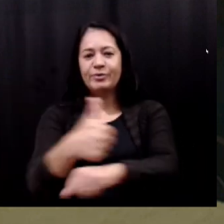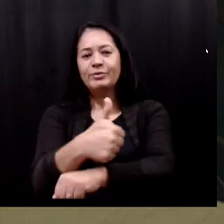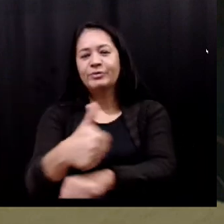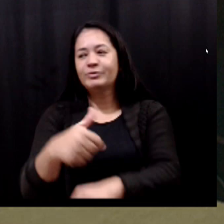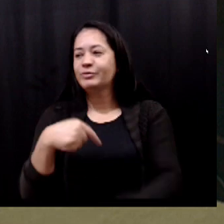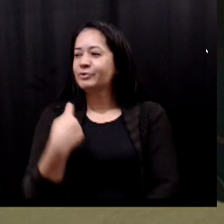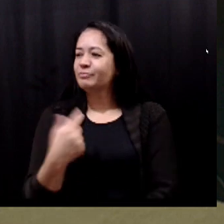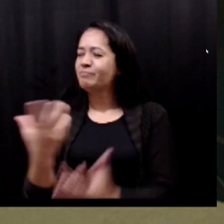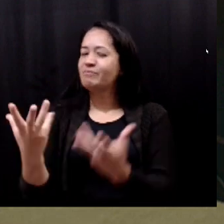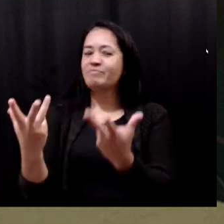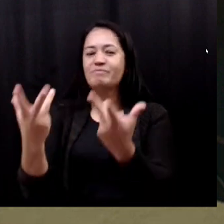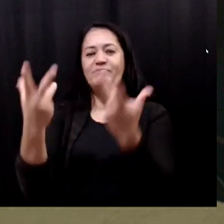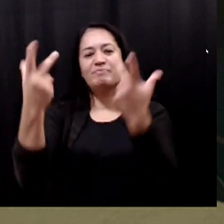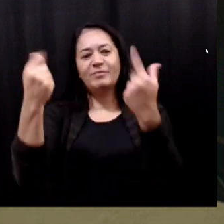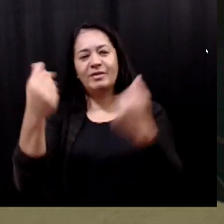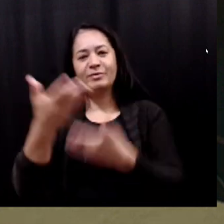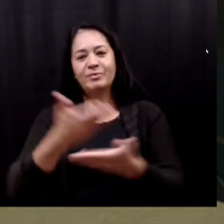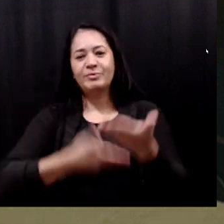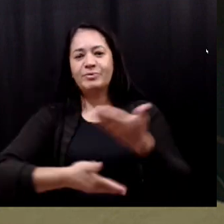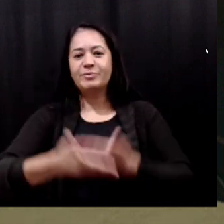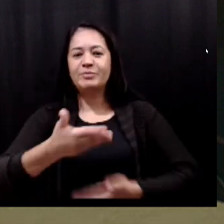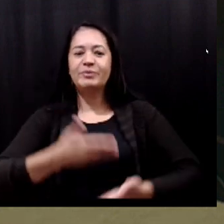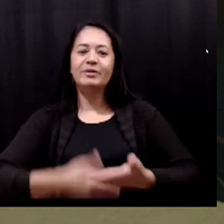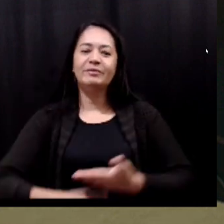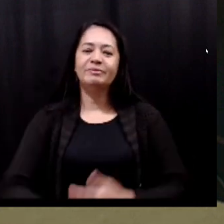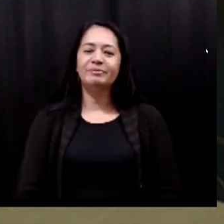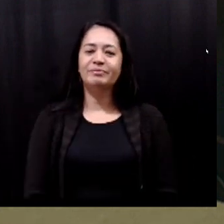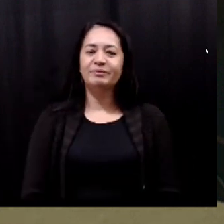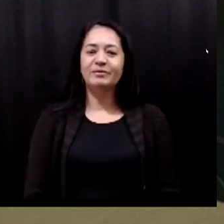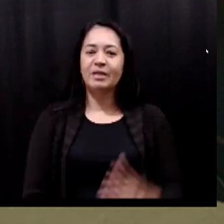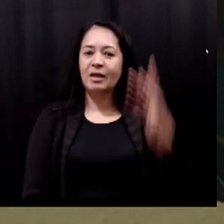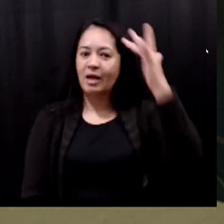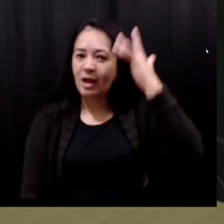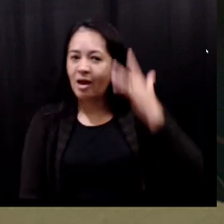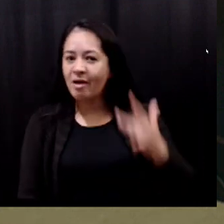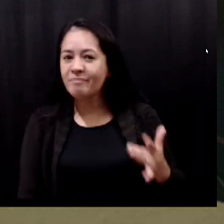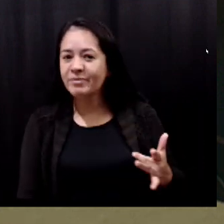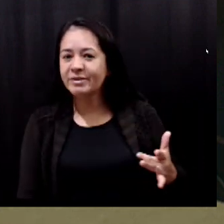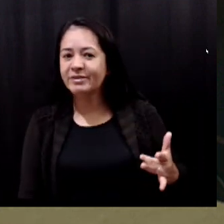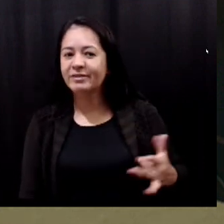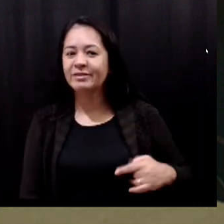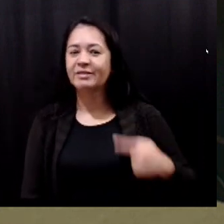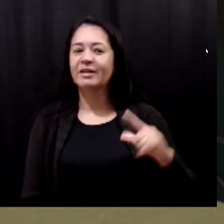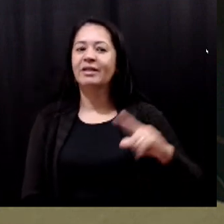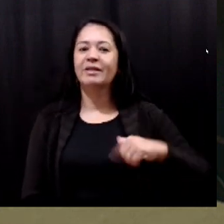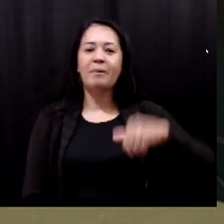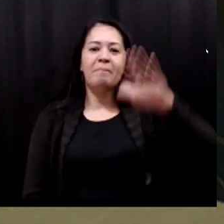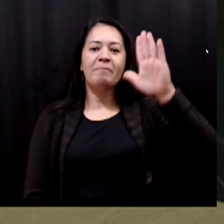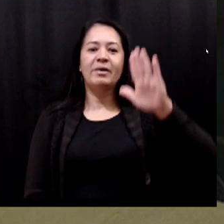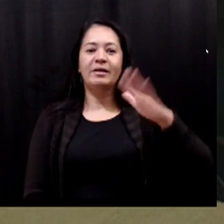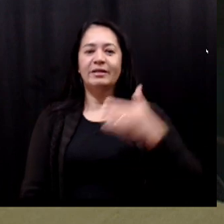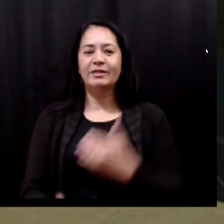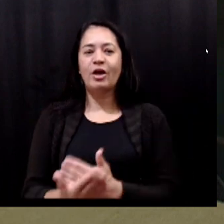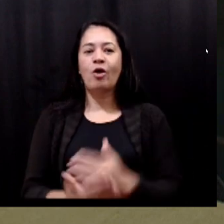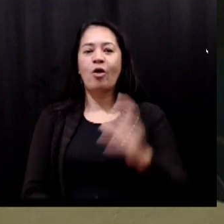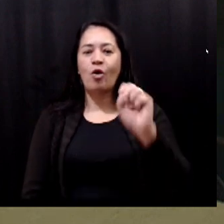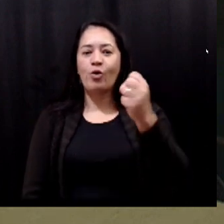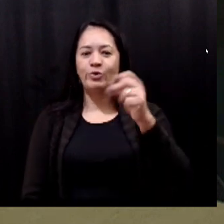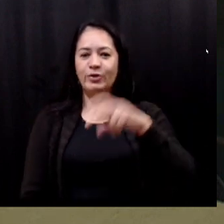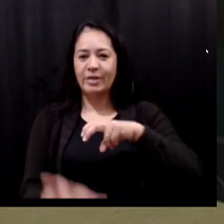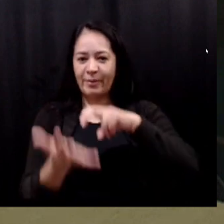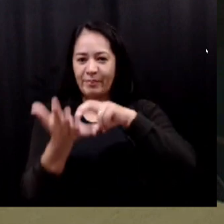maravilhosos que compartilharam conosco. E amanhã, gente, nós temos mais Estúdio Câmara a partir das 8 da manhã,